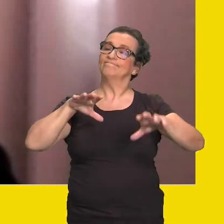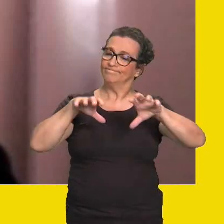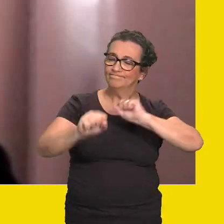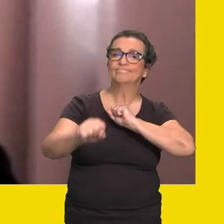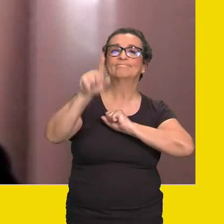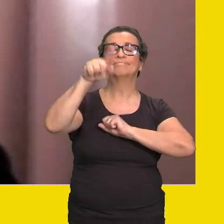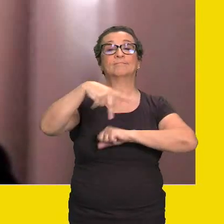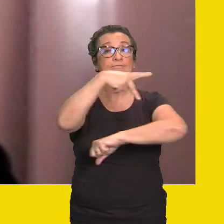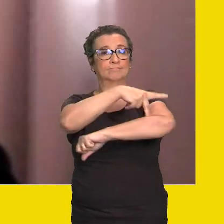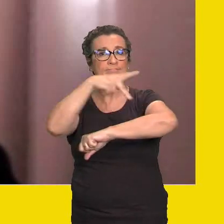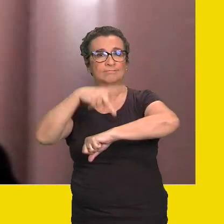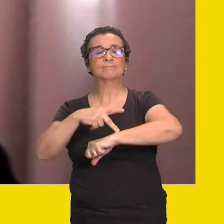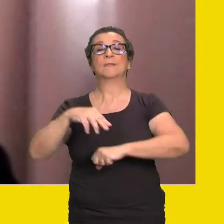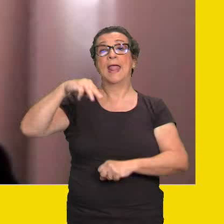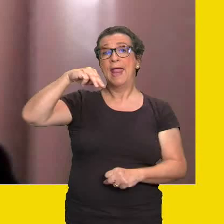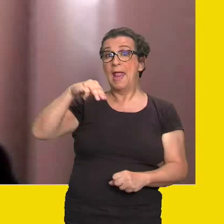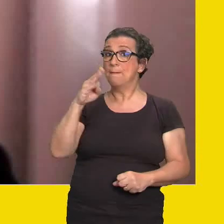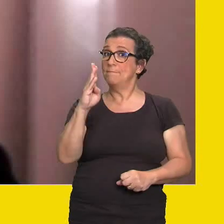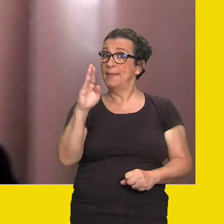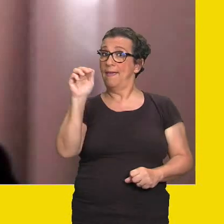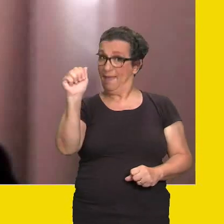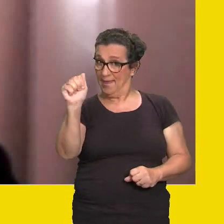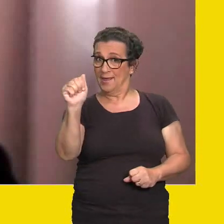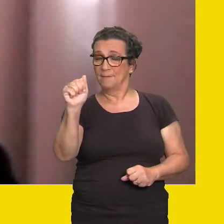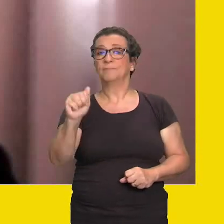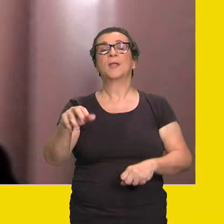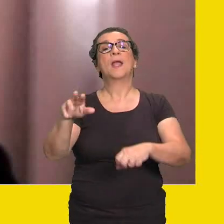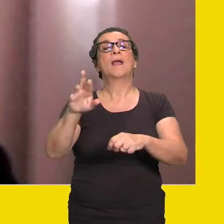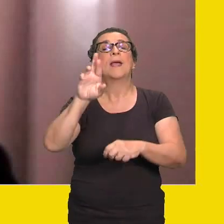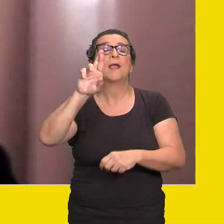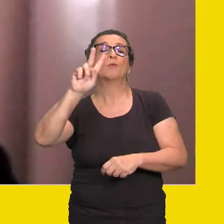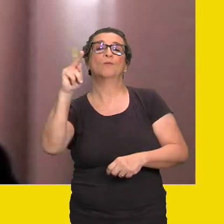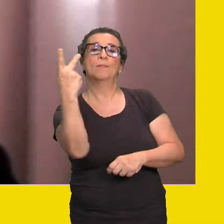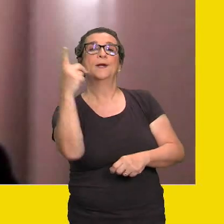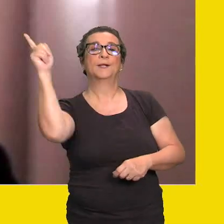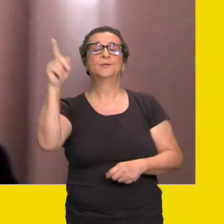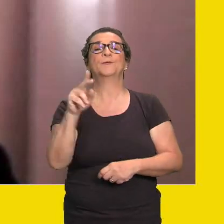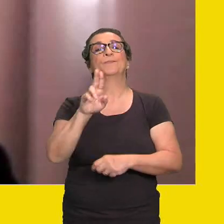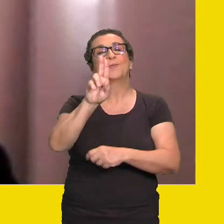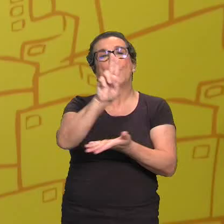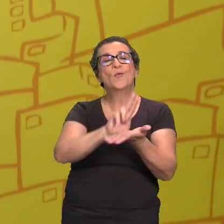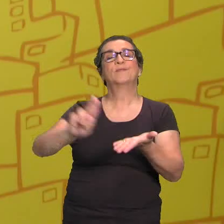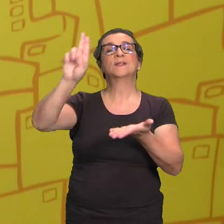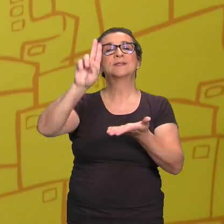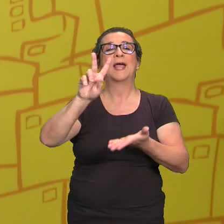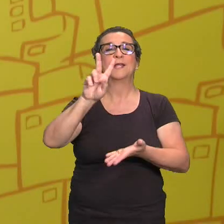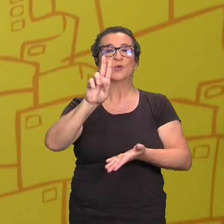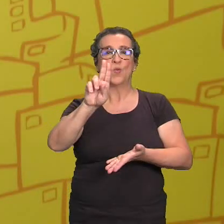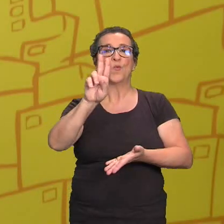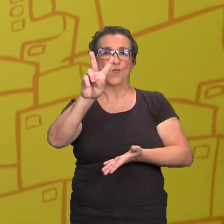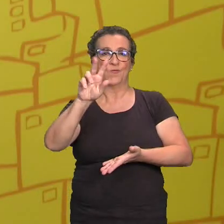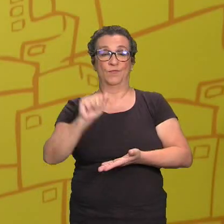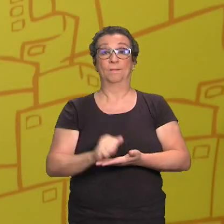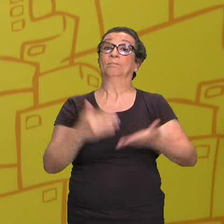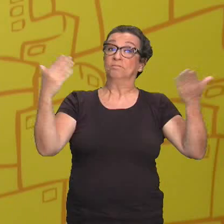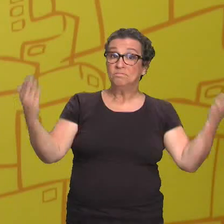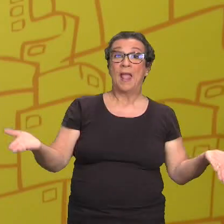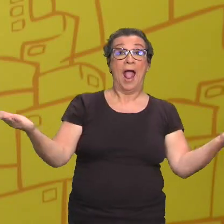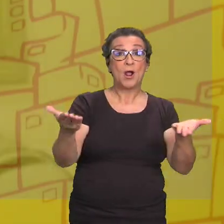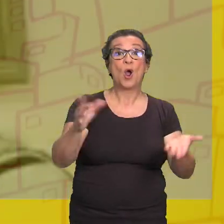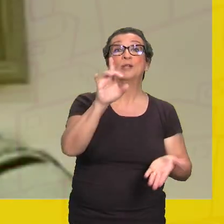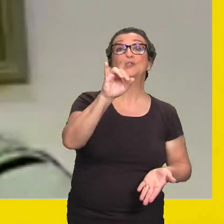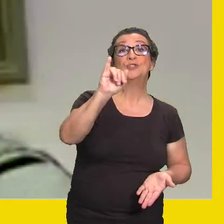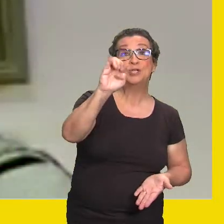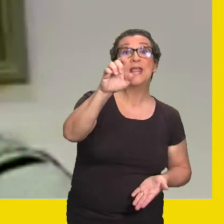Pedagogia e tem MBA em Recursos Humanos pela Universidade Veiga de Almeida. E, por fim, o Diego Leonardo, que